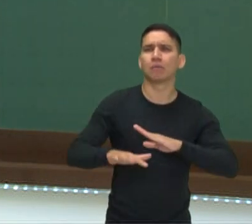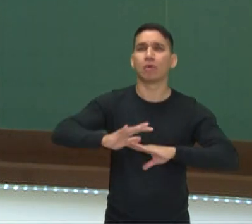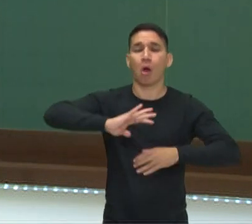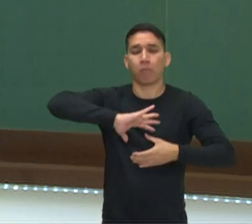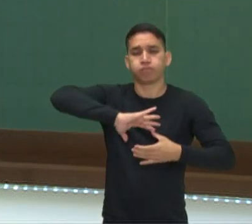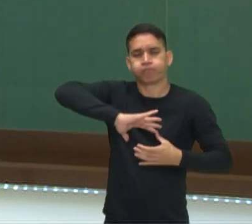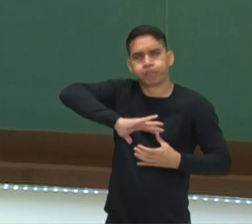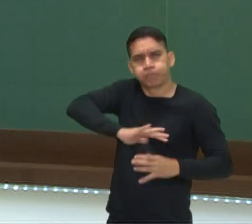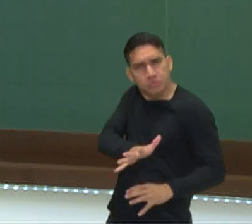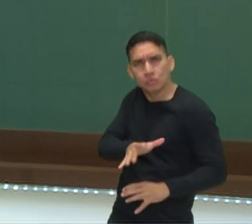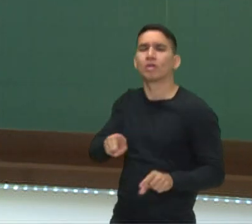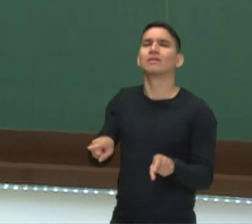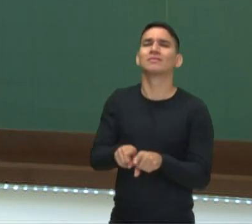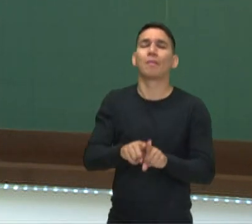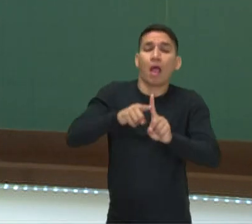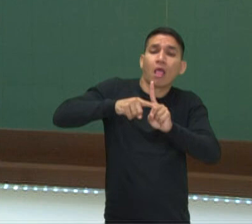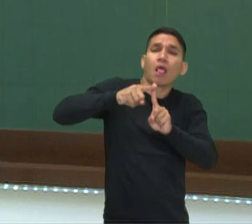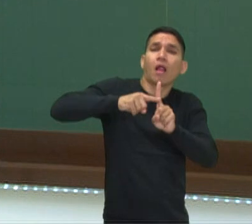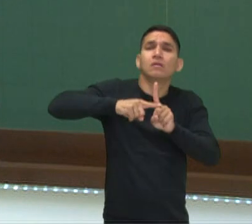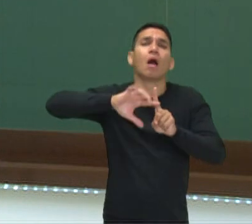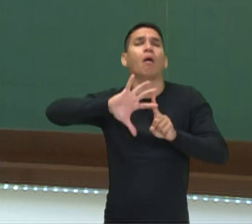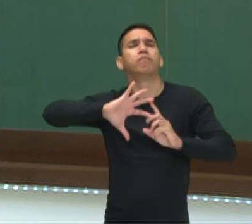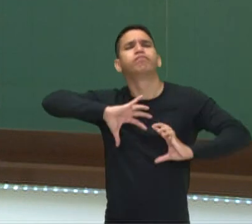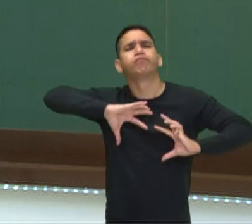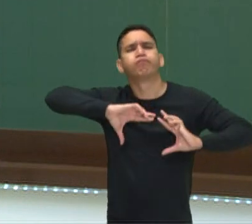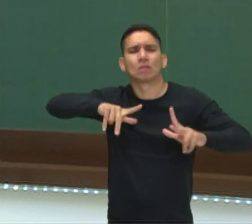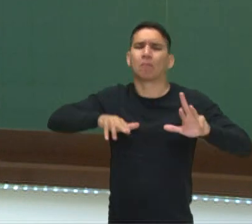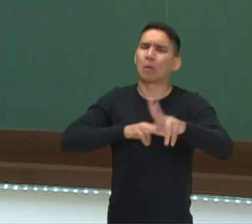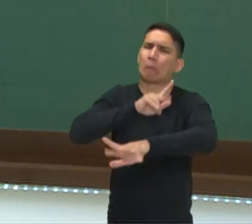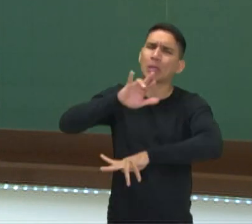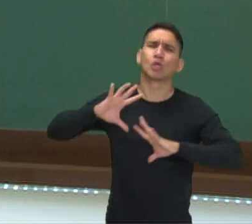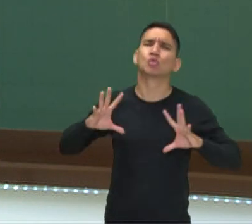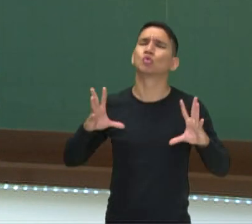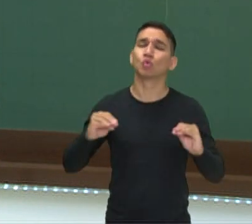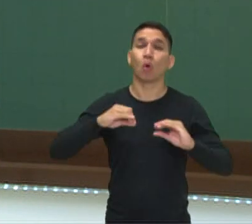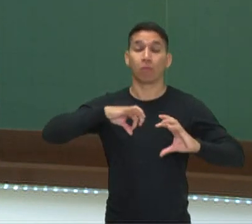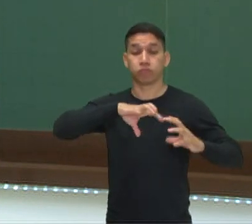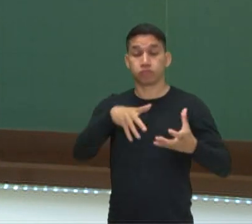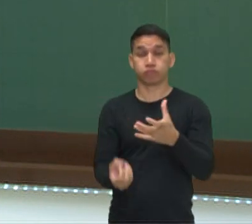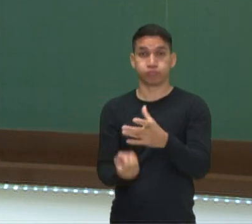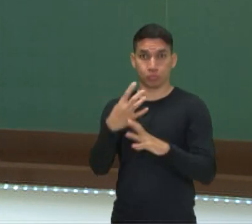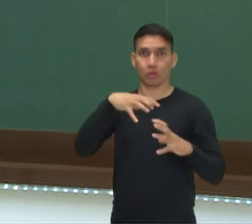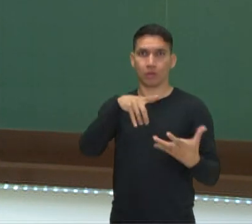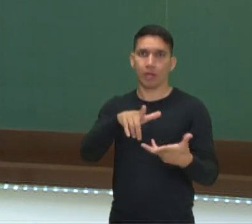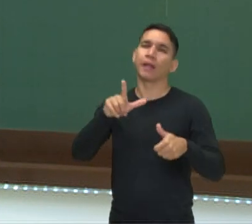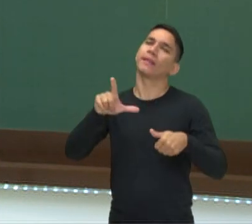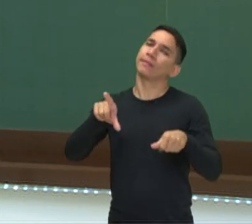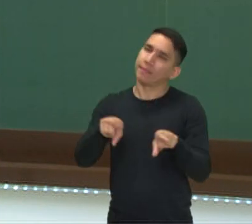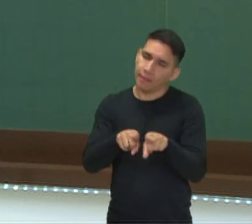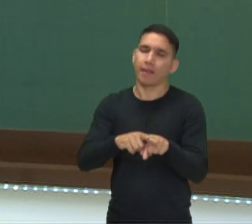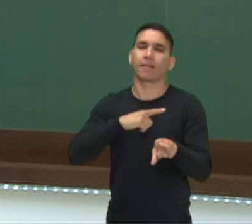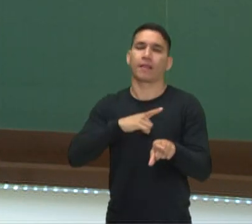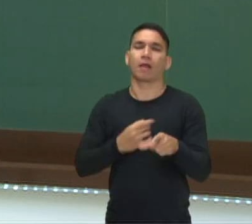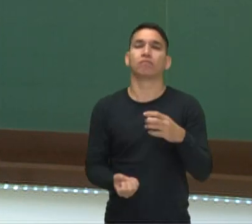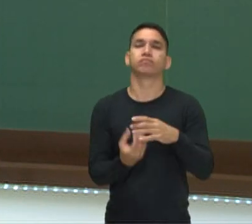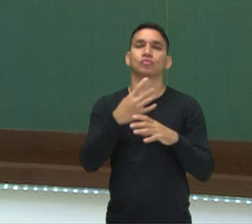pressão, da temperatura. Durante todo o processo aí da composição do nosso planeta, tem a formação do petróleo.